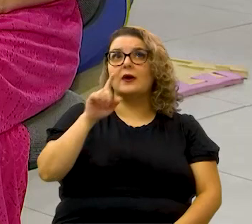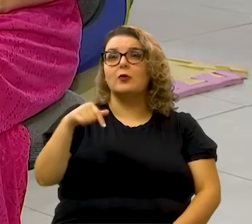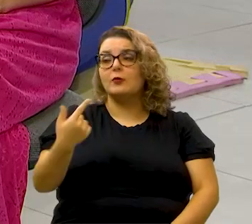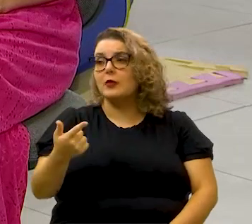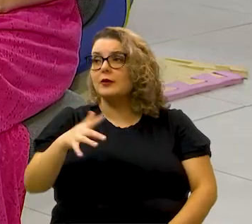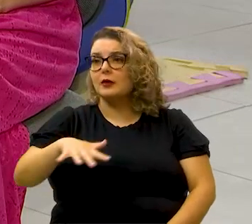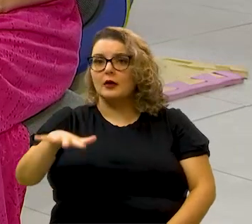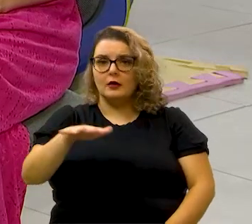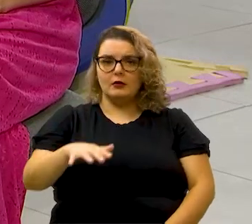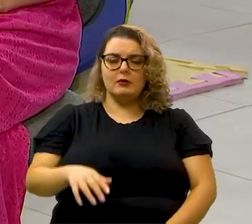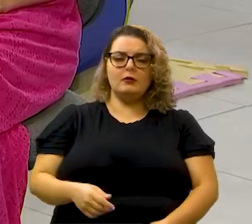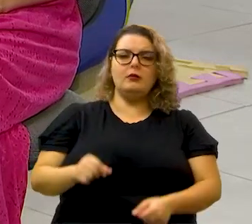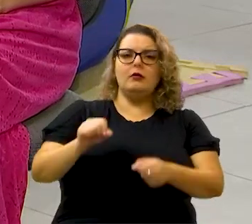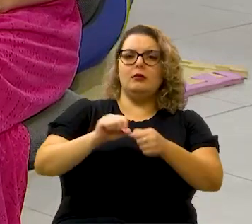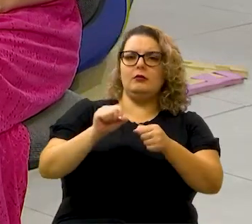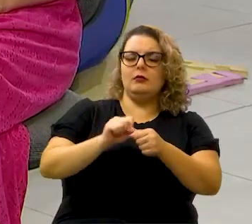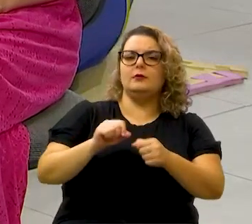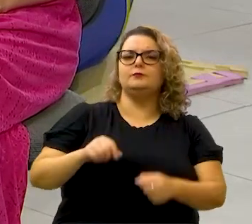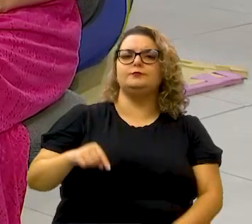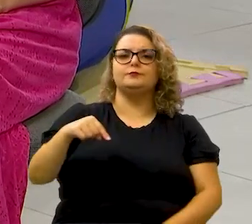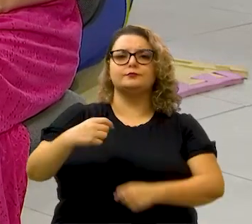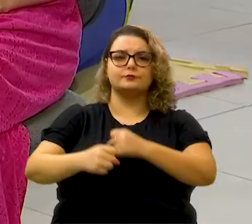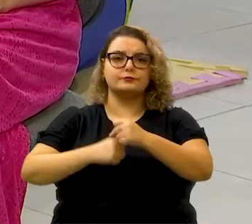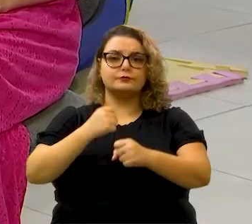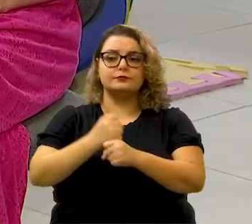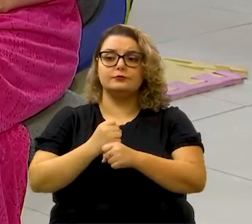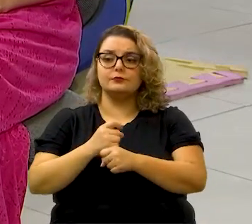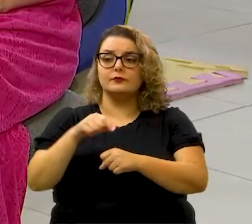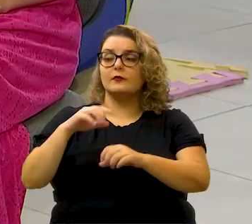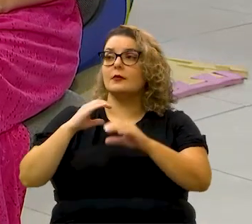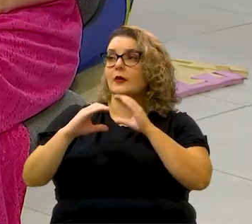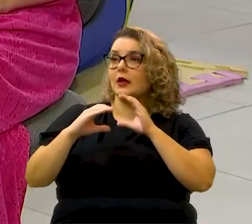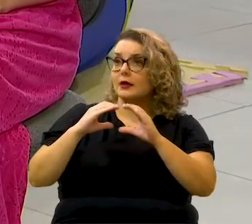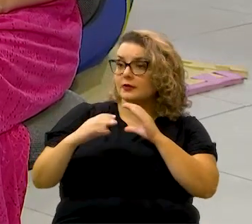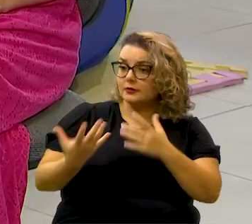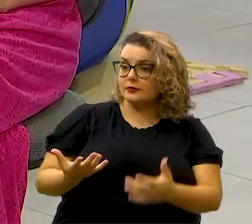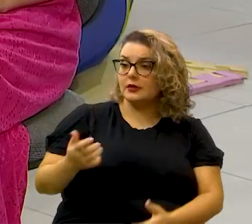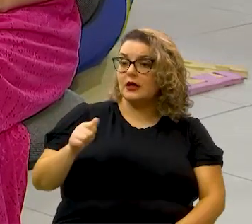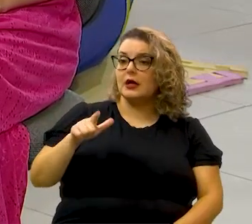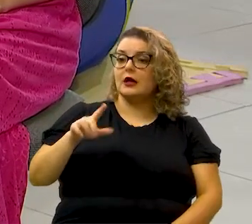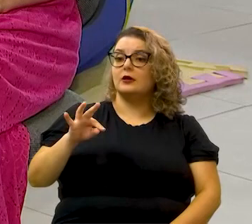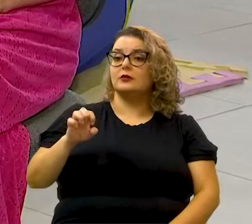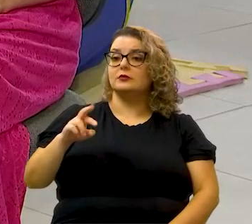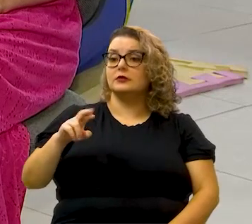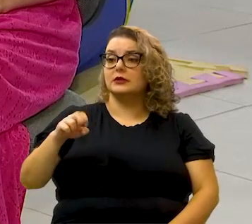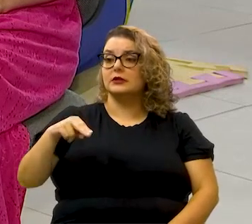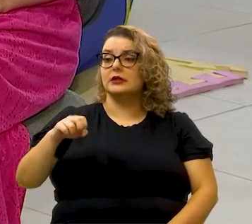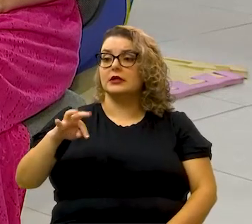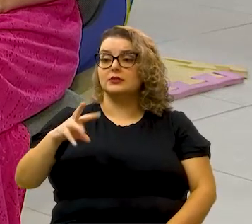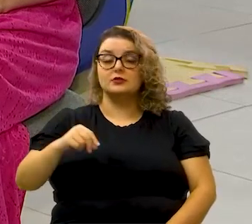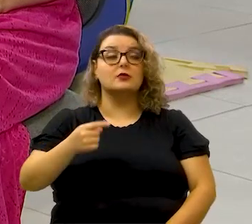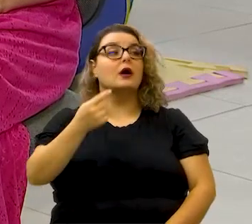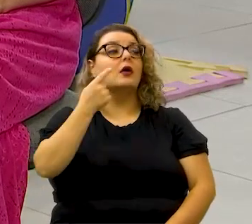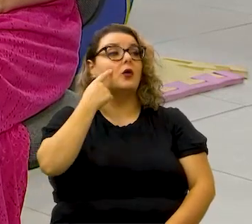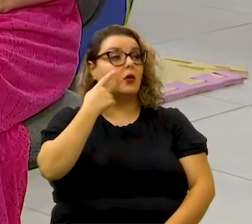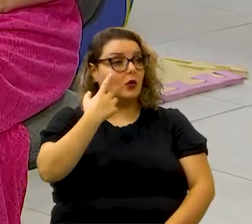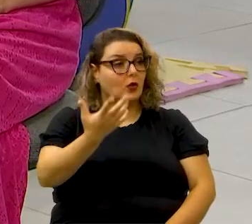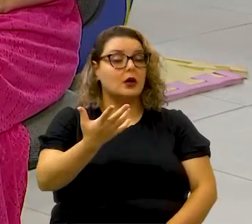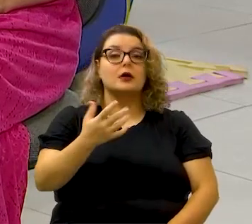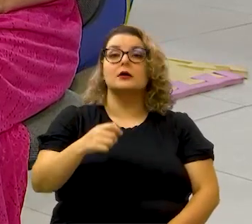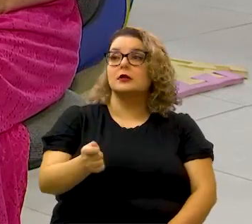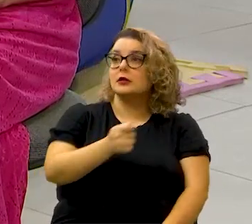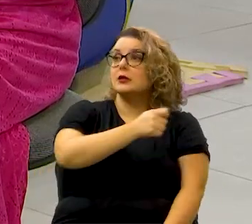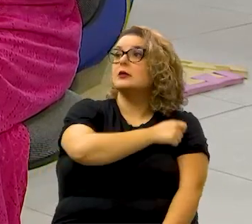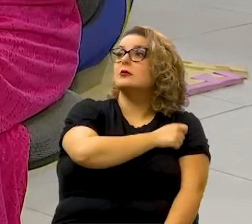Outra área que a gente também está investindo bastante na formação esse ano é em relação à comunicação alternativa. Olha aí. Que